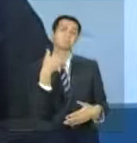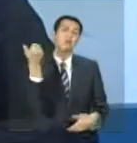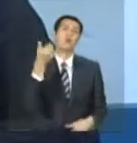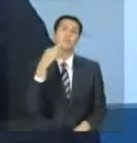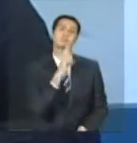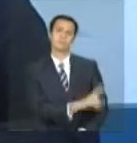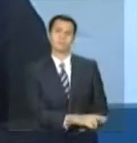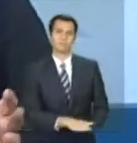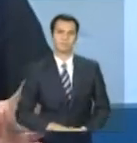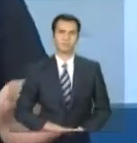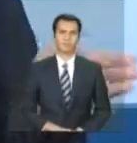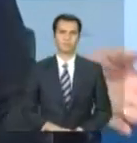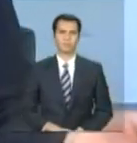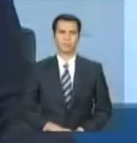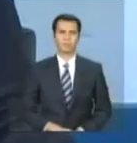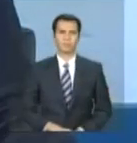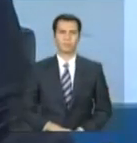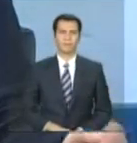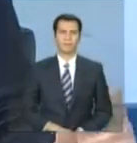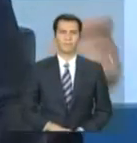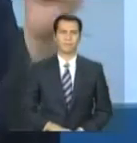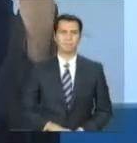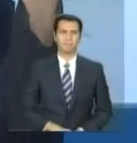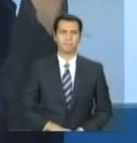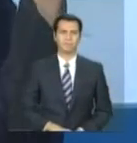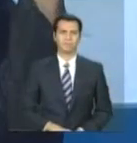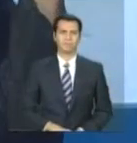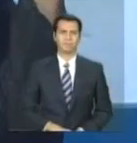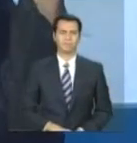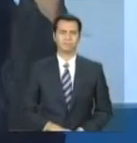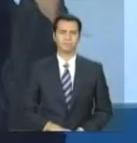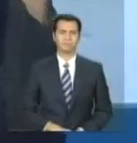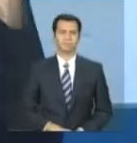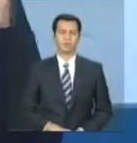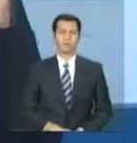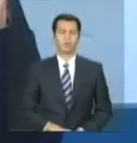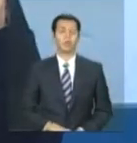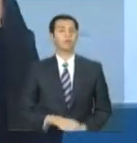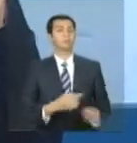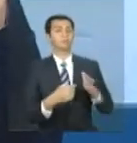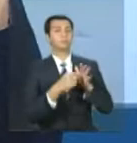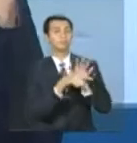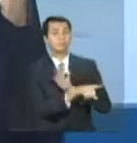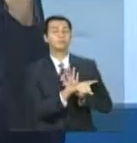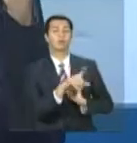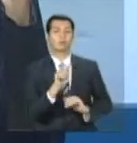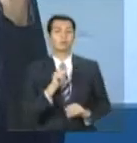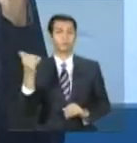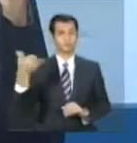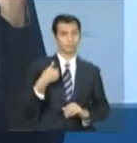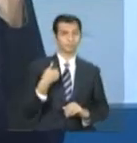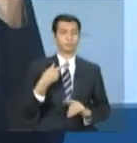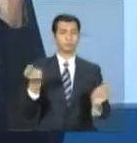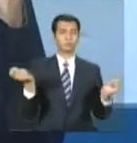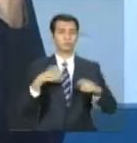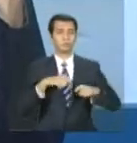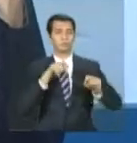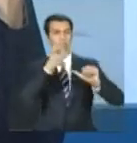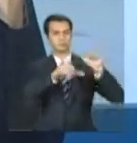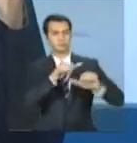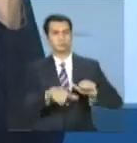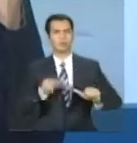respondê-la. Nos foi informado que com a versão do Cadastro Único seria possível regularizar os cadastros